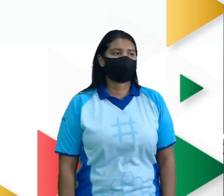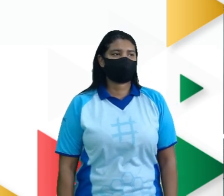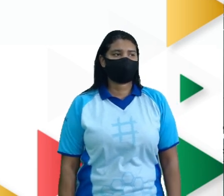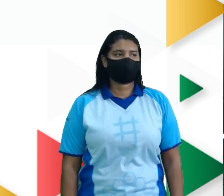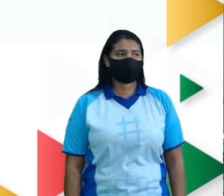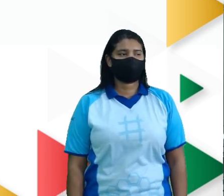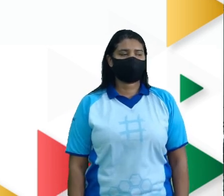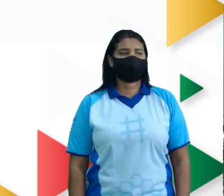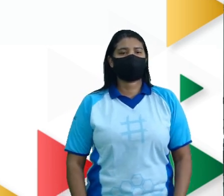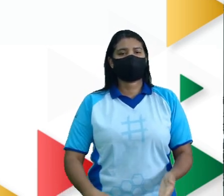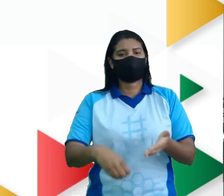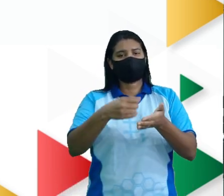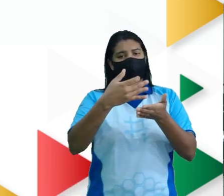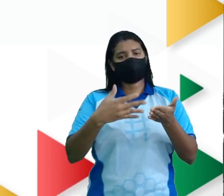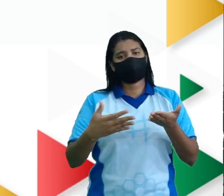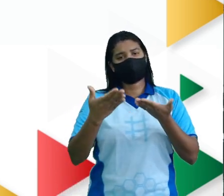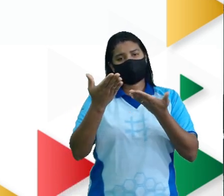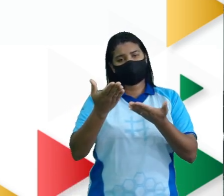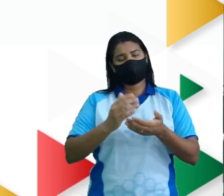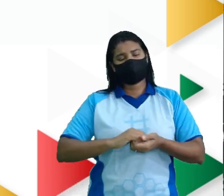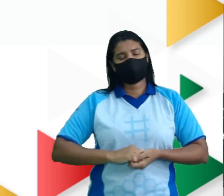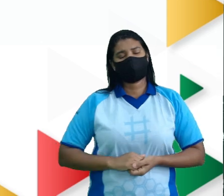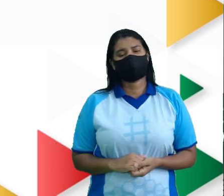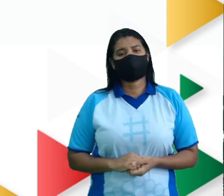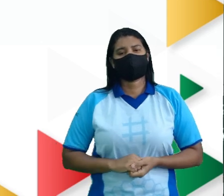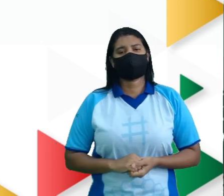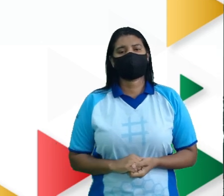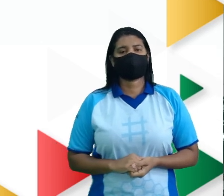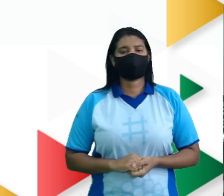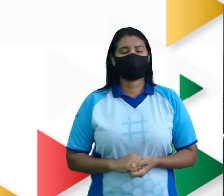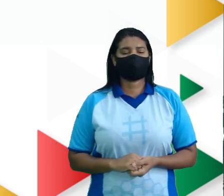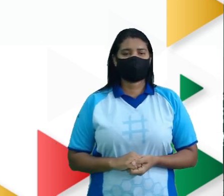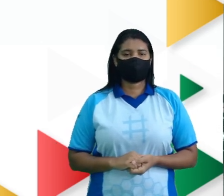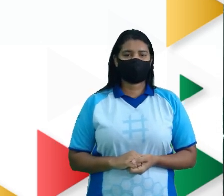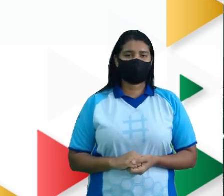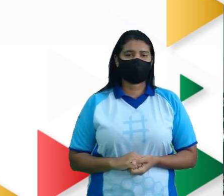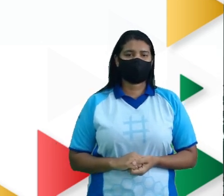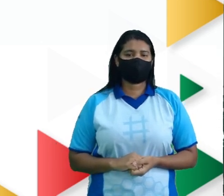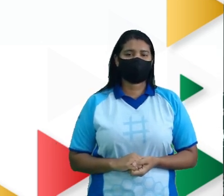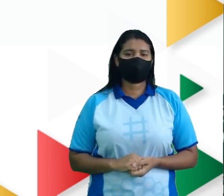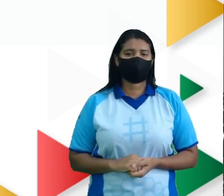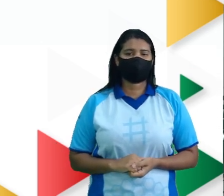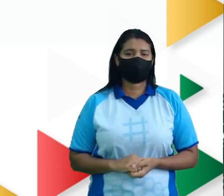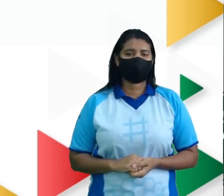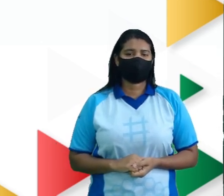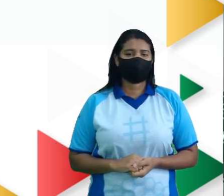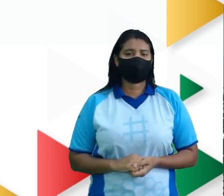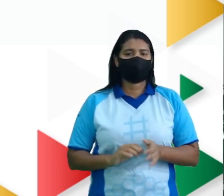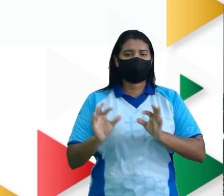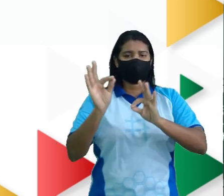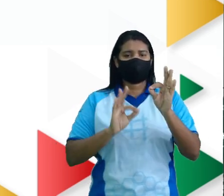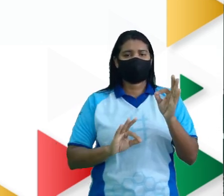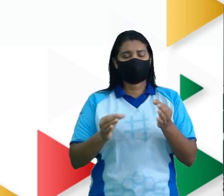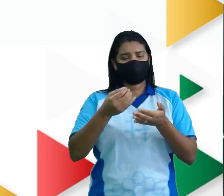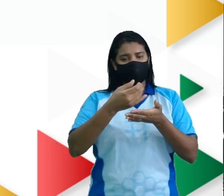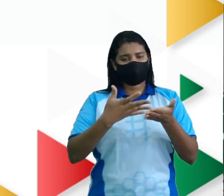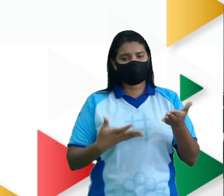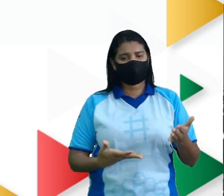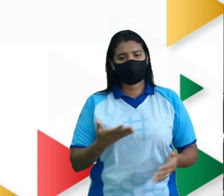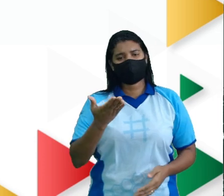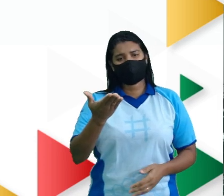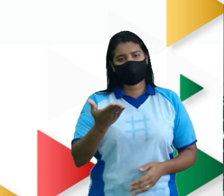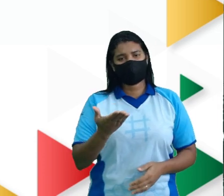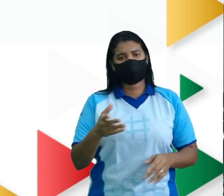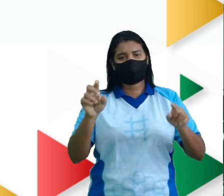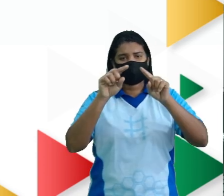aí escrito para você no sexto passo. Pronto, desenhei o cara para você. Você vai fazer isso no seu caderno, eu vou fazer isso no